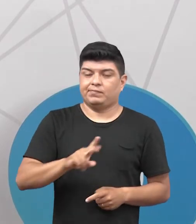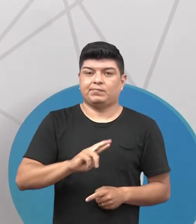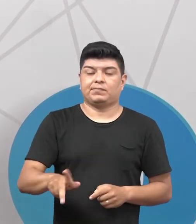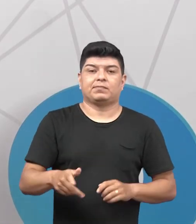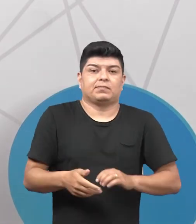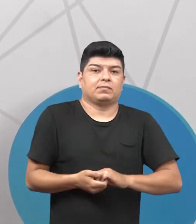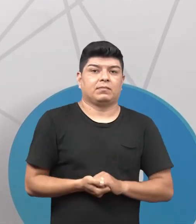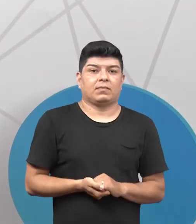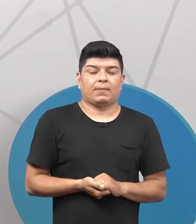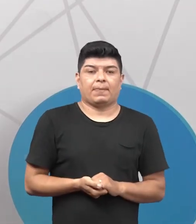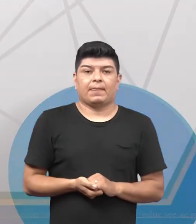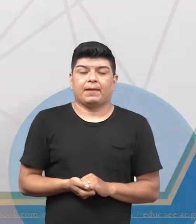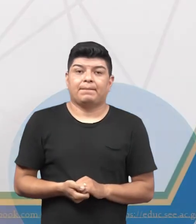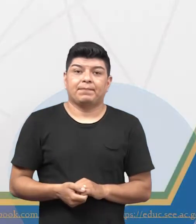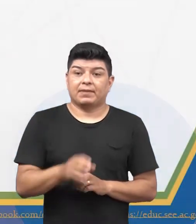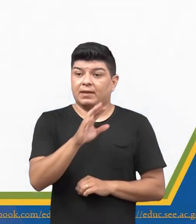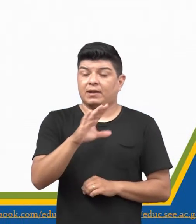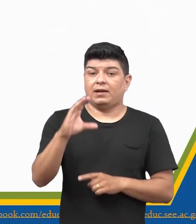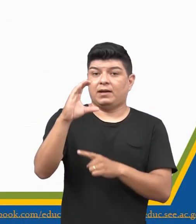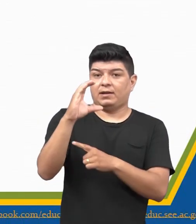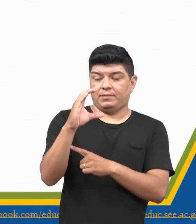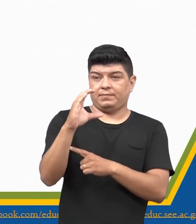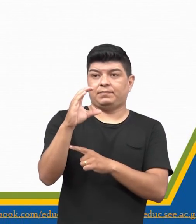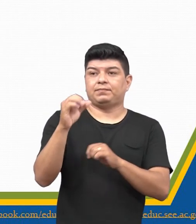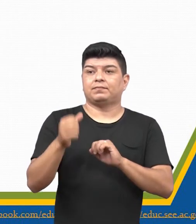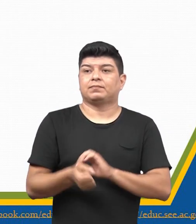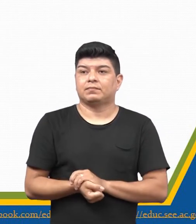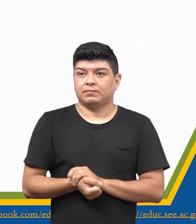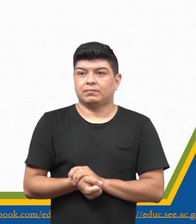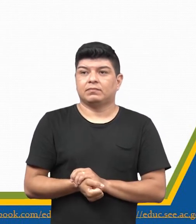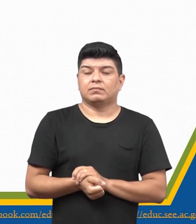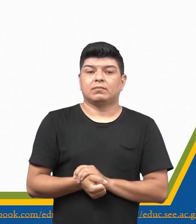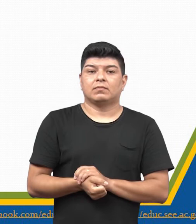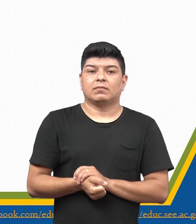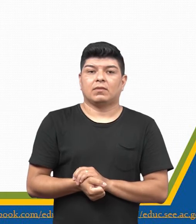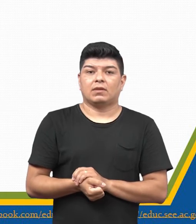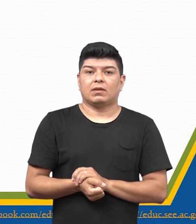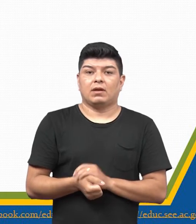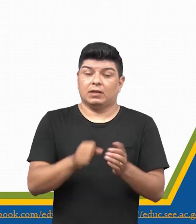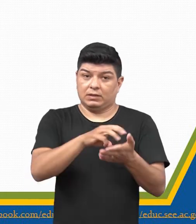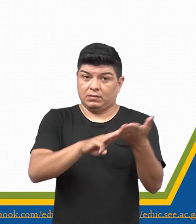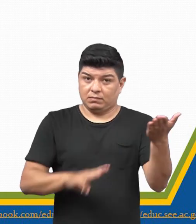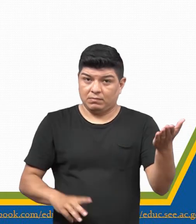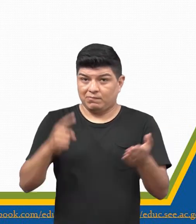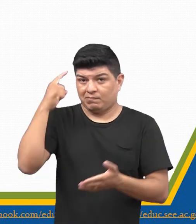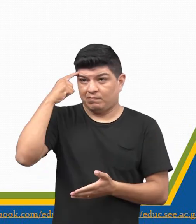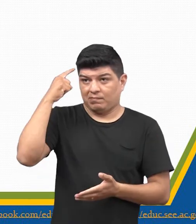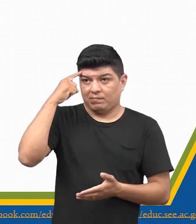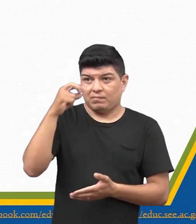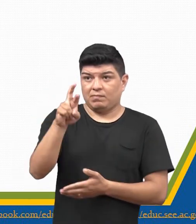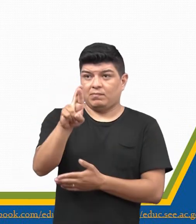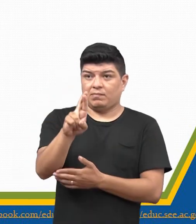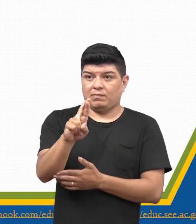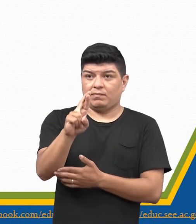homem. Agora, a letra C. Esse método é decorrente do pensamento